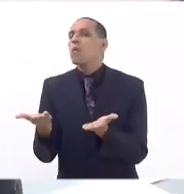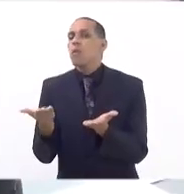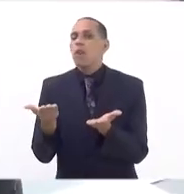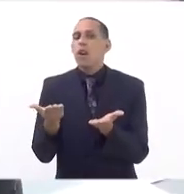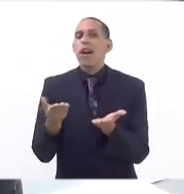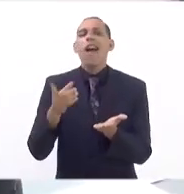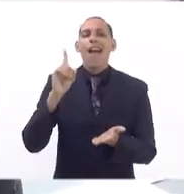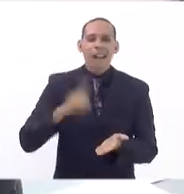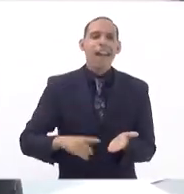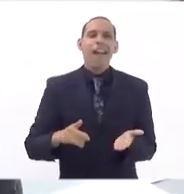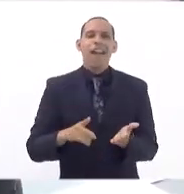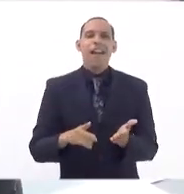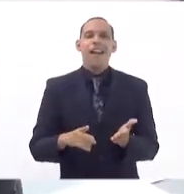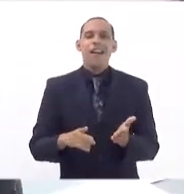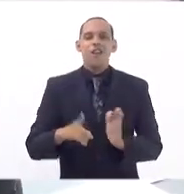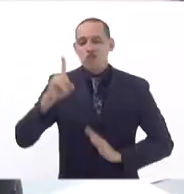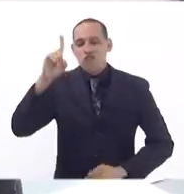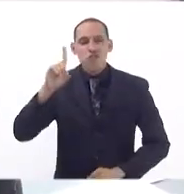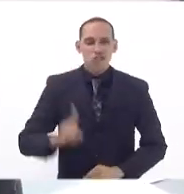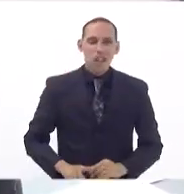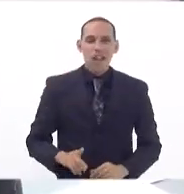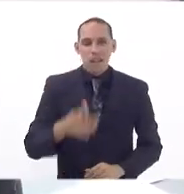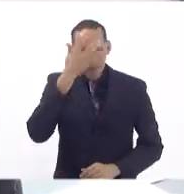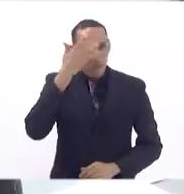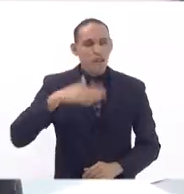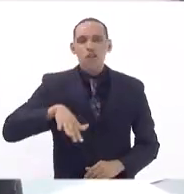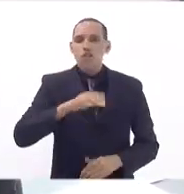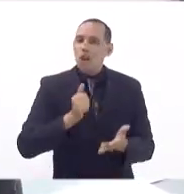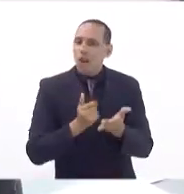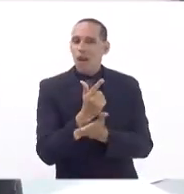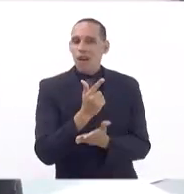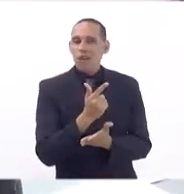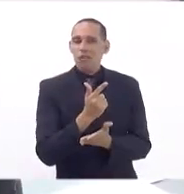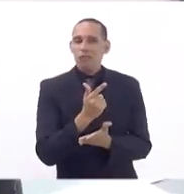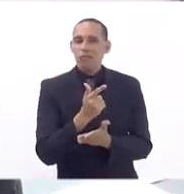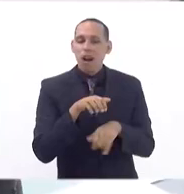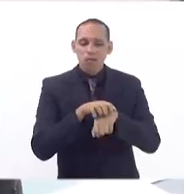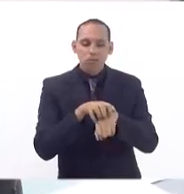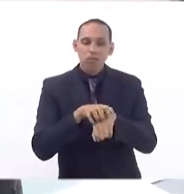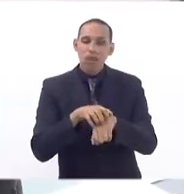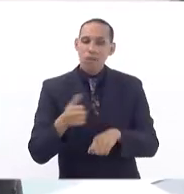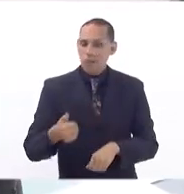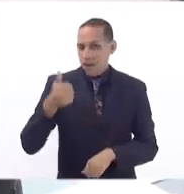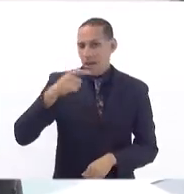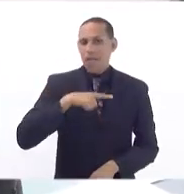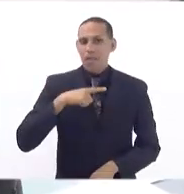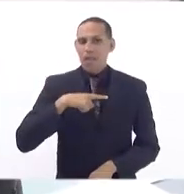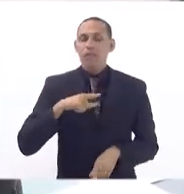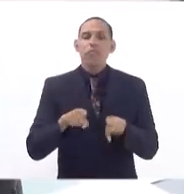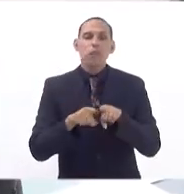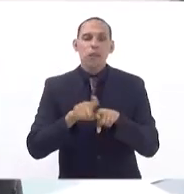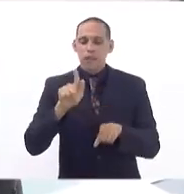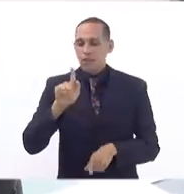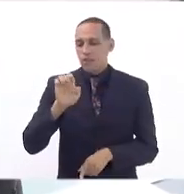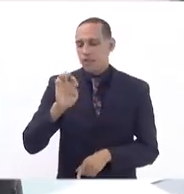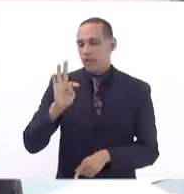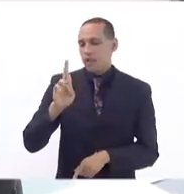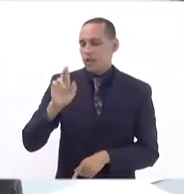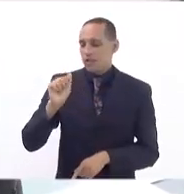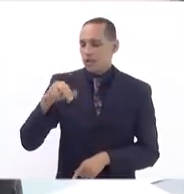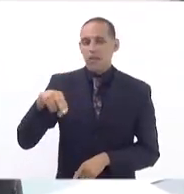o direito do consumidor de um transporte de qualidade é a responsabilizar agetransp não tá cumprindo o papel